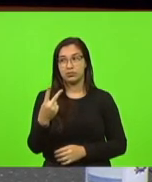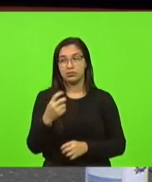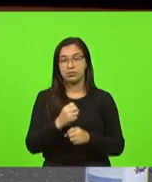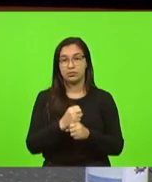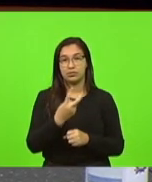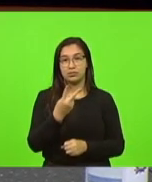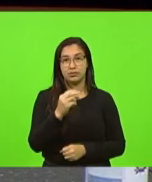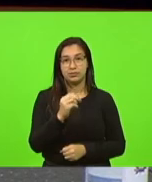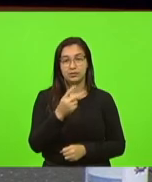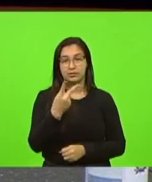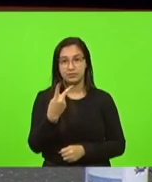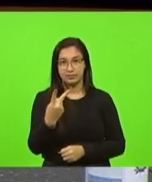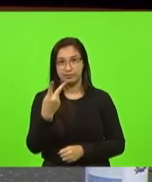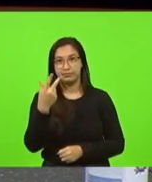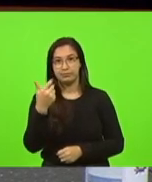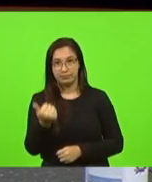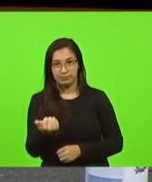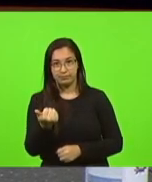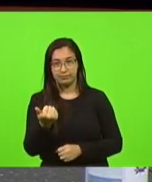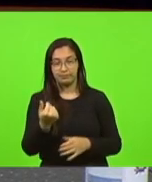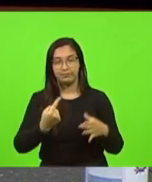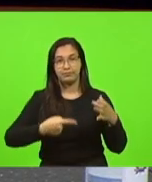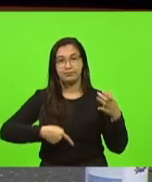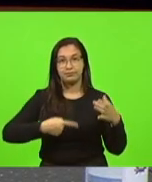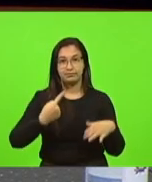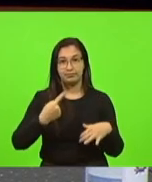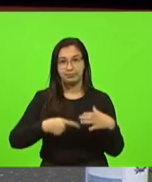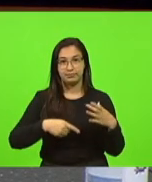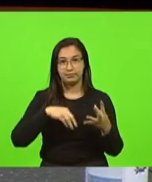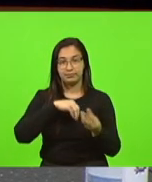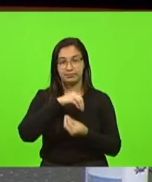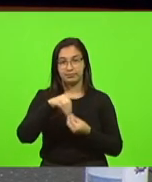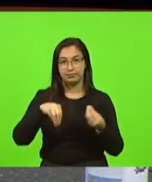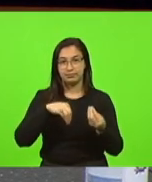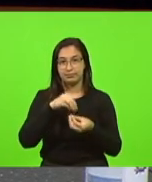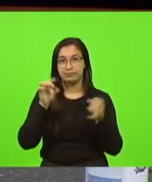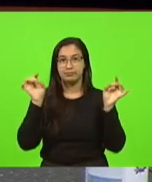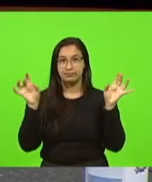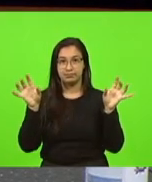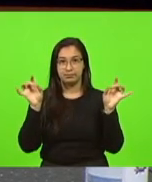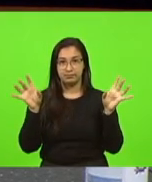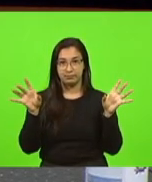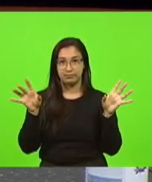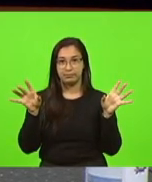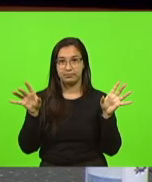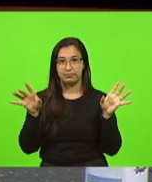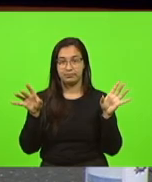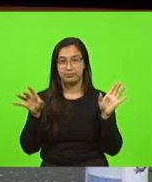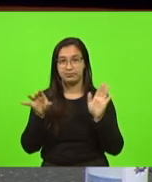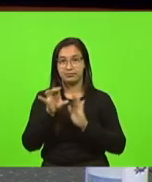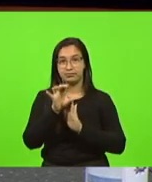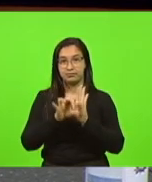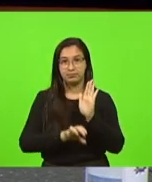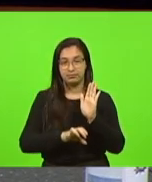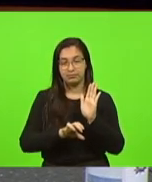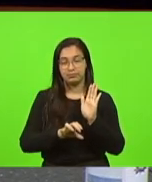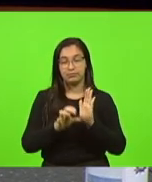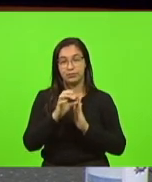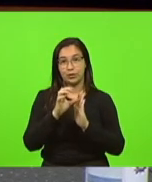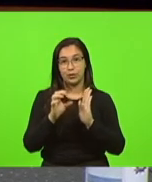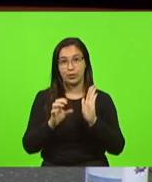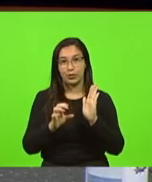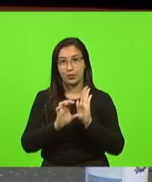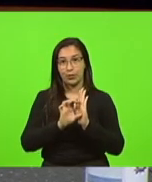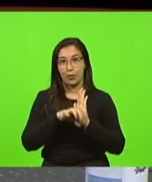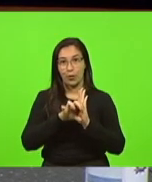472/2021 da Comissão Mista Especial da Revisão do Código Ambiental do Meio Ambiente,